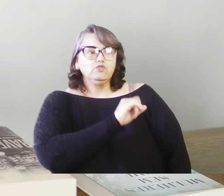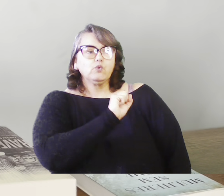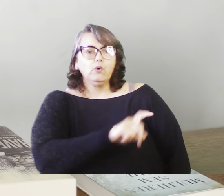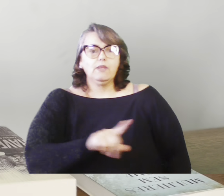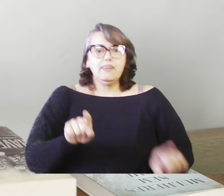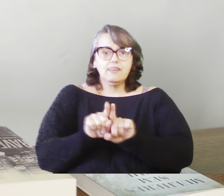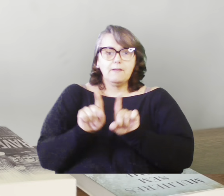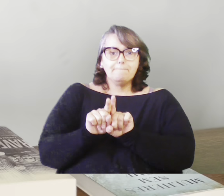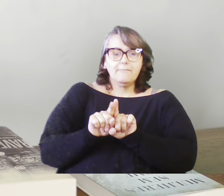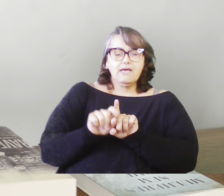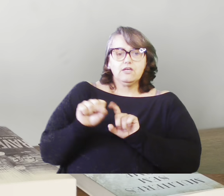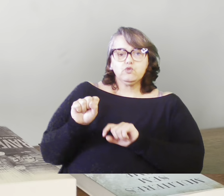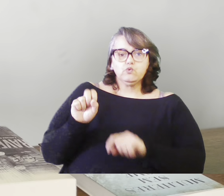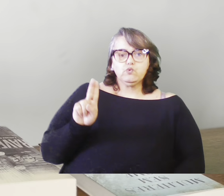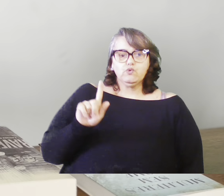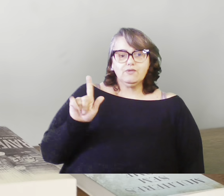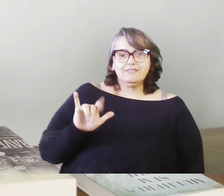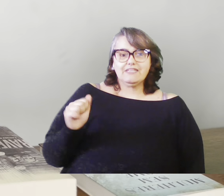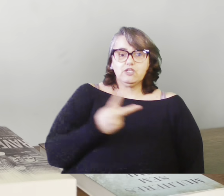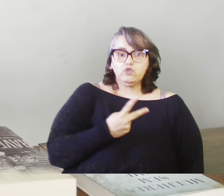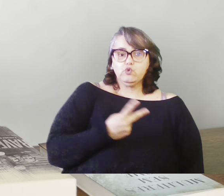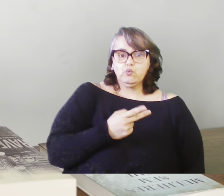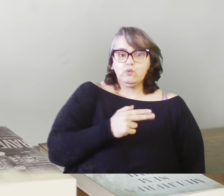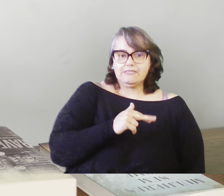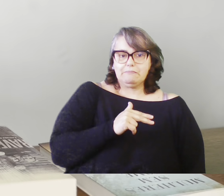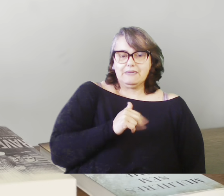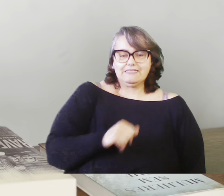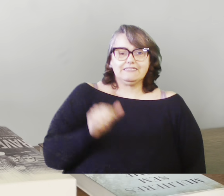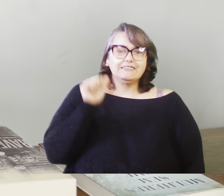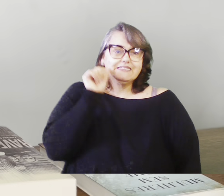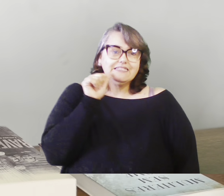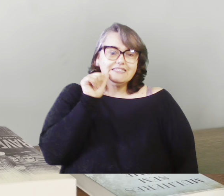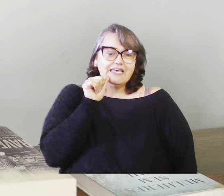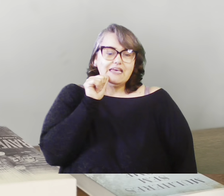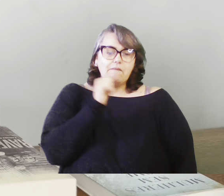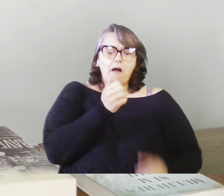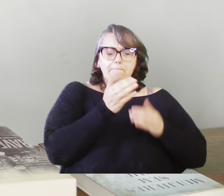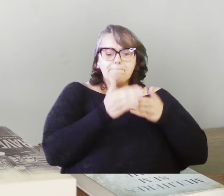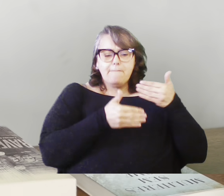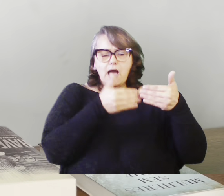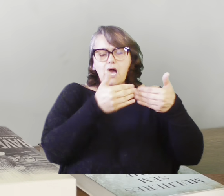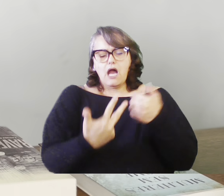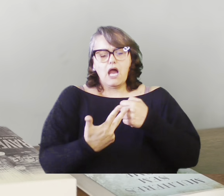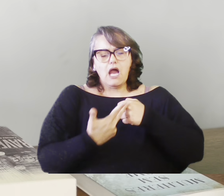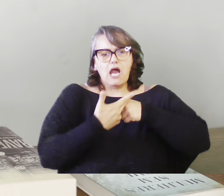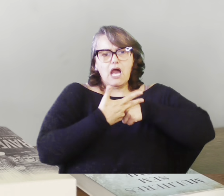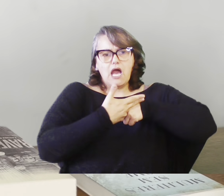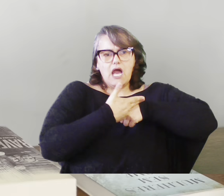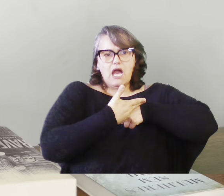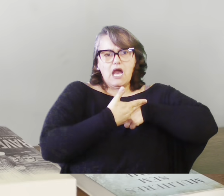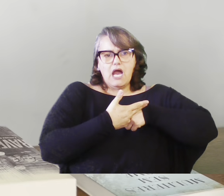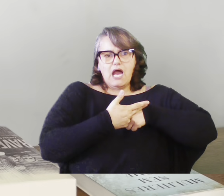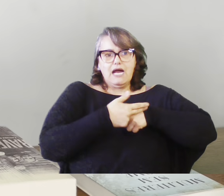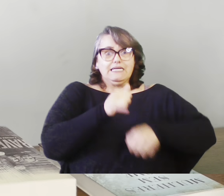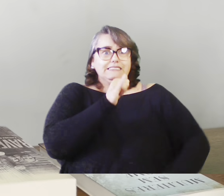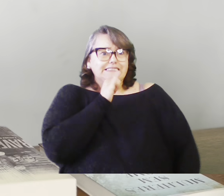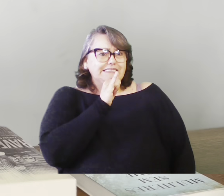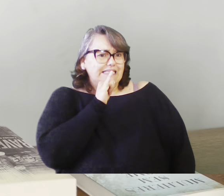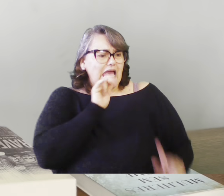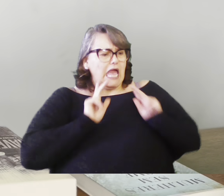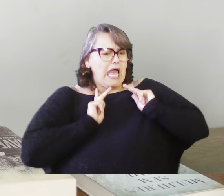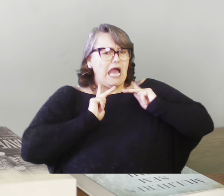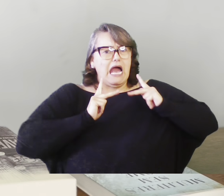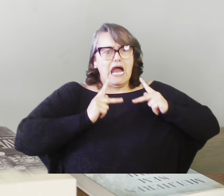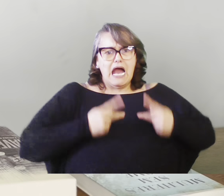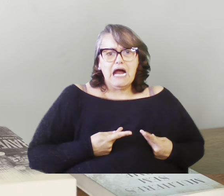Kuzmerik e Suzanne, duas irmãs, passam por um procedimento cirúrgico de